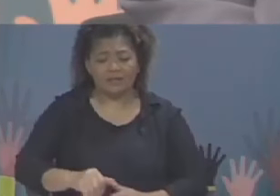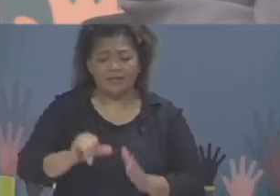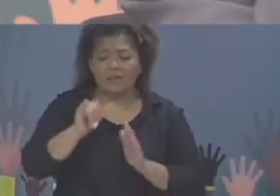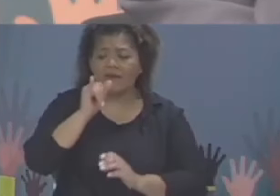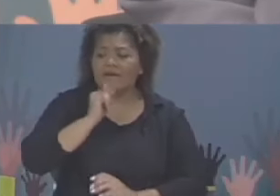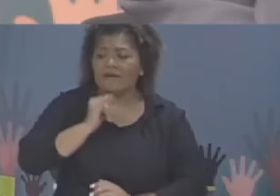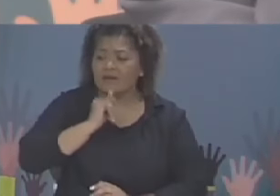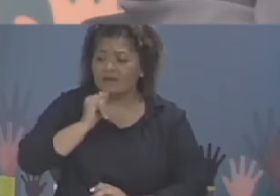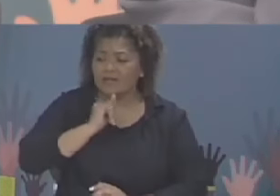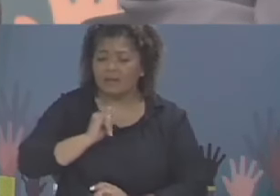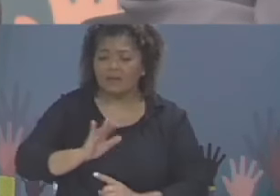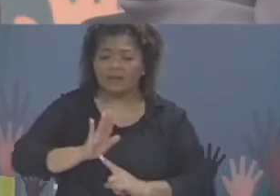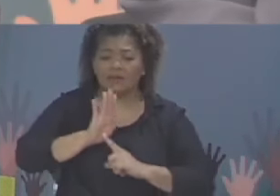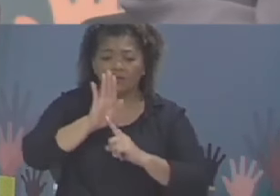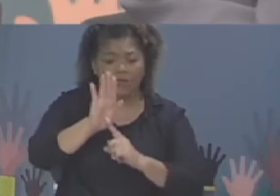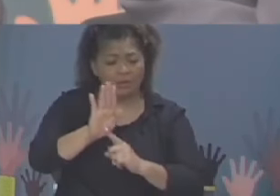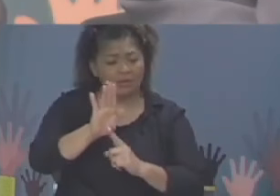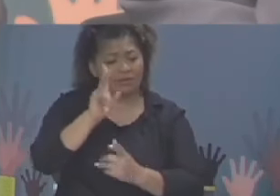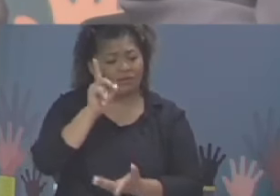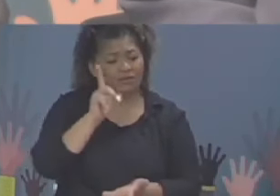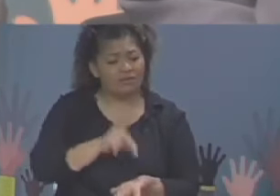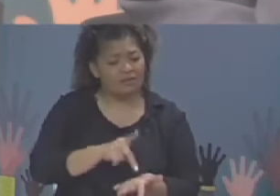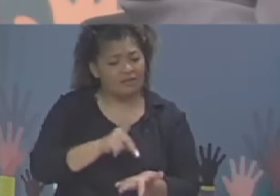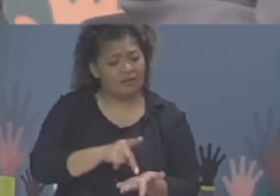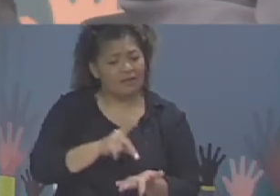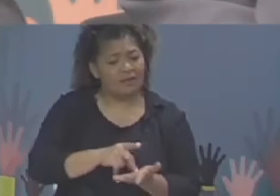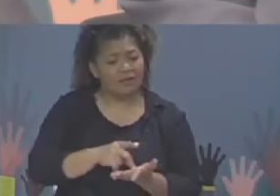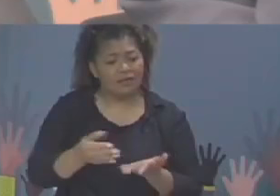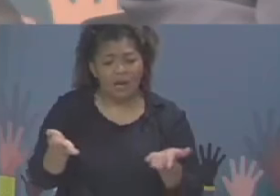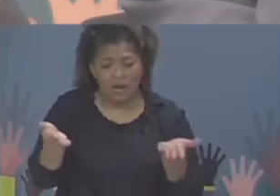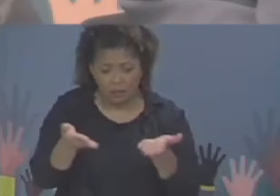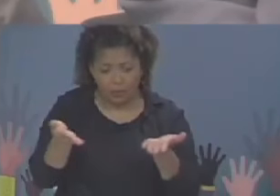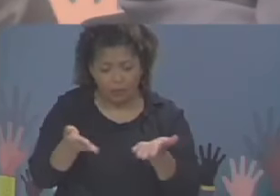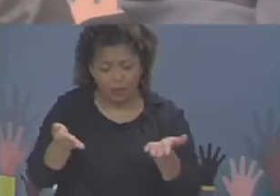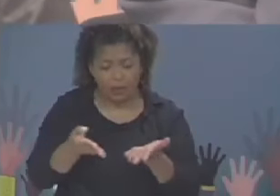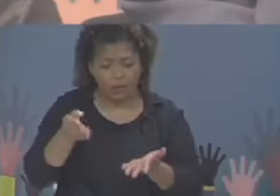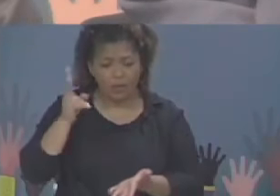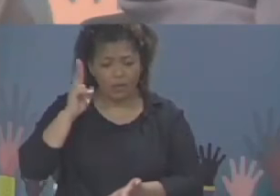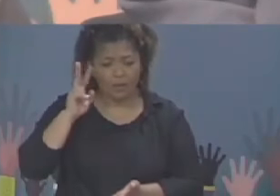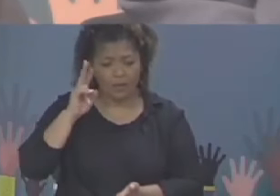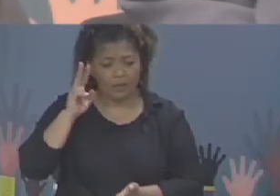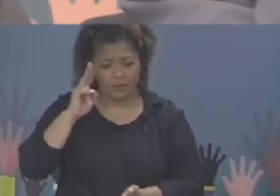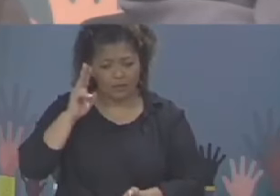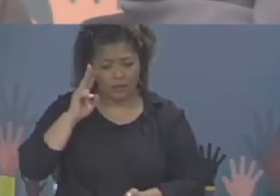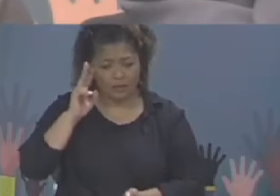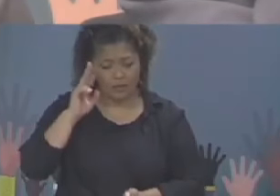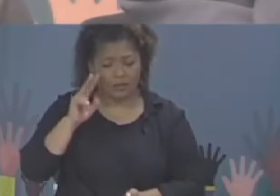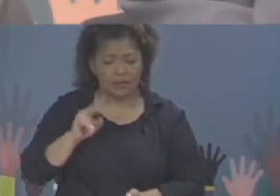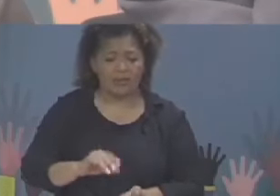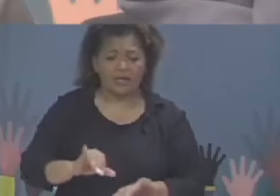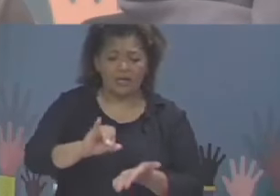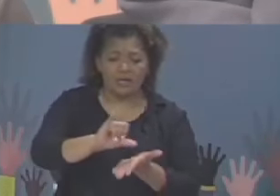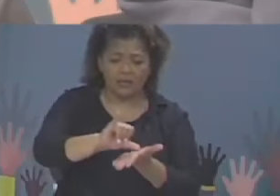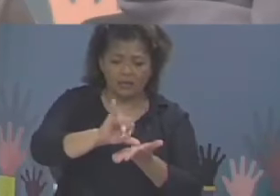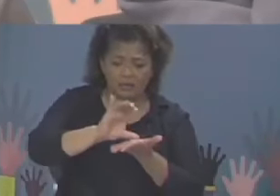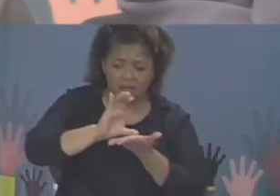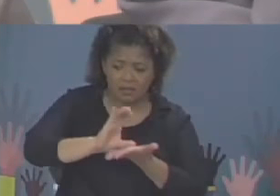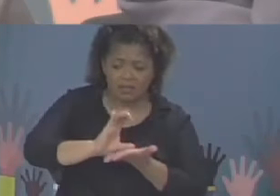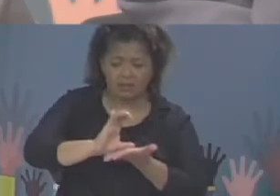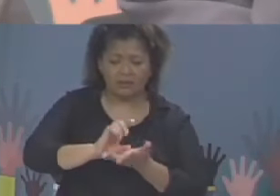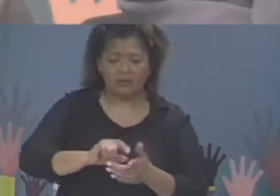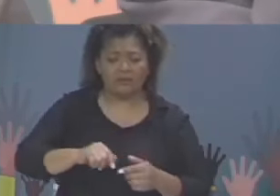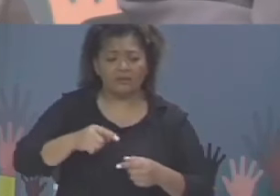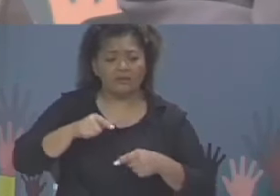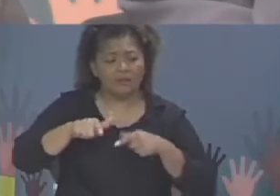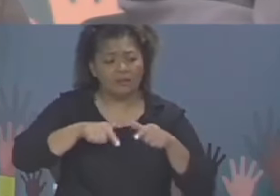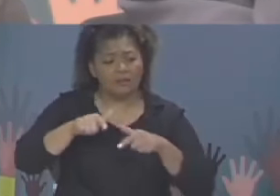é que nós adequamos a nossa realidade, o nosso momento histórico, montando e colocando em curso o Centro de Orientação do Trabalho em Psicologia,